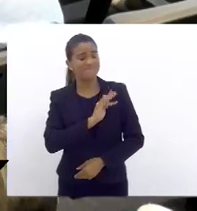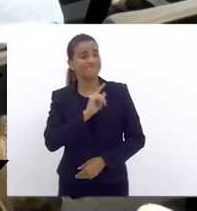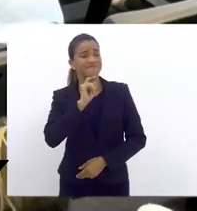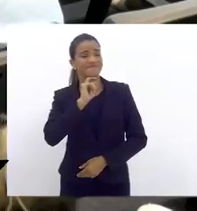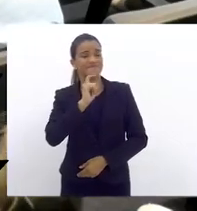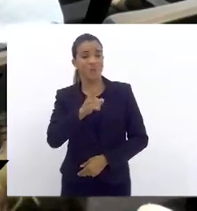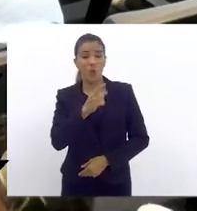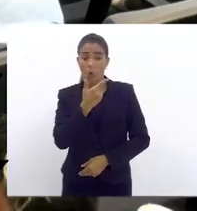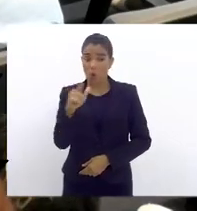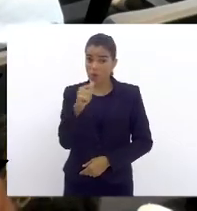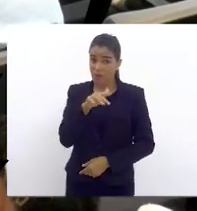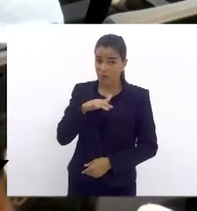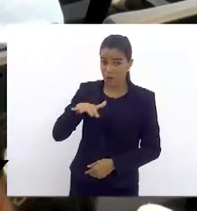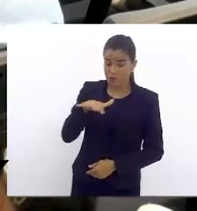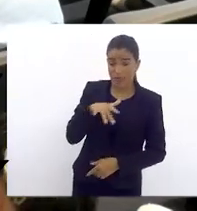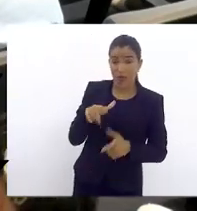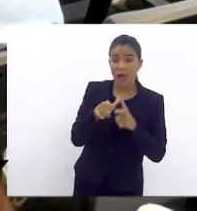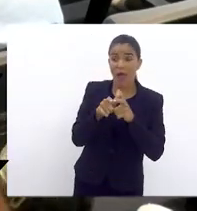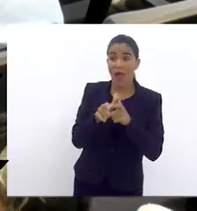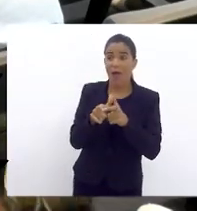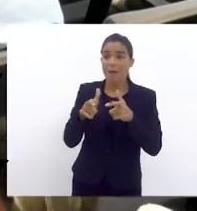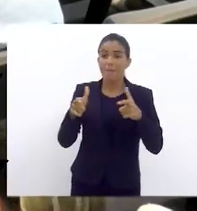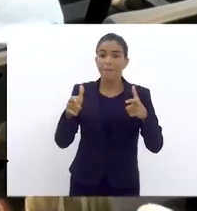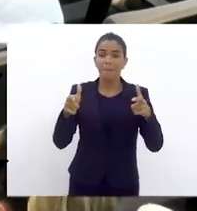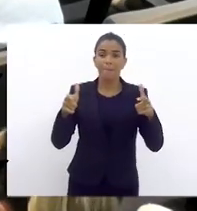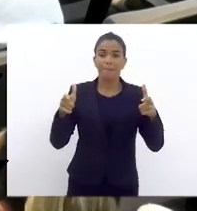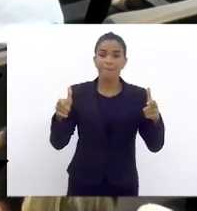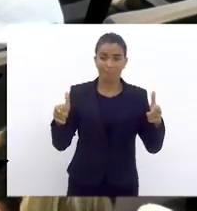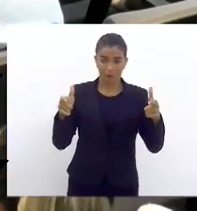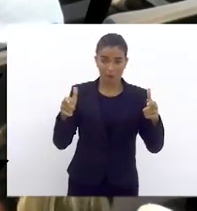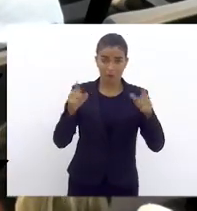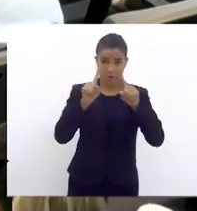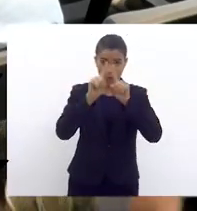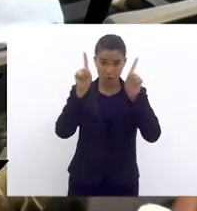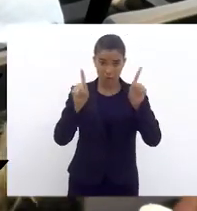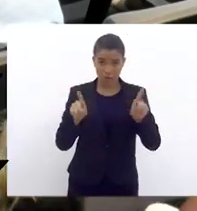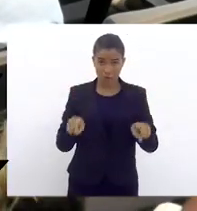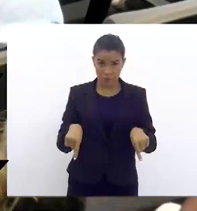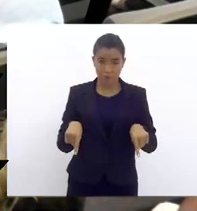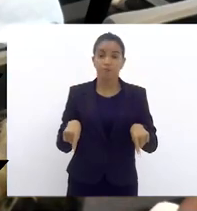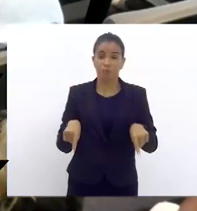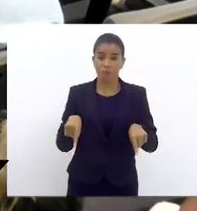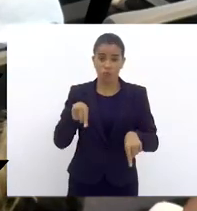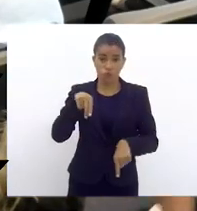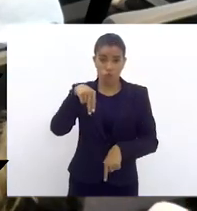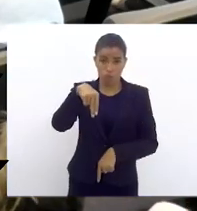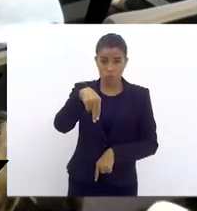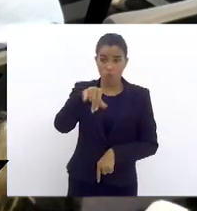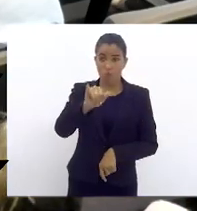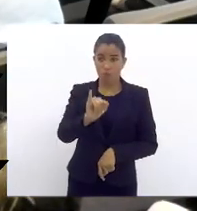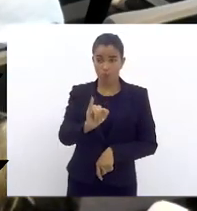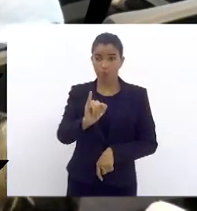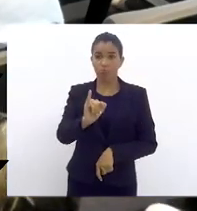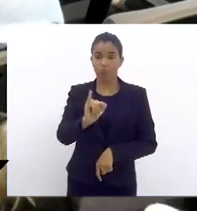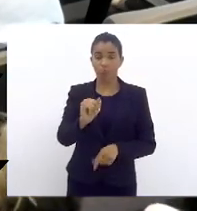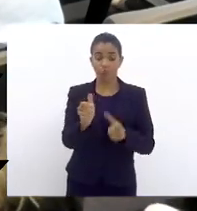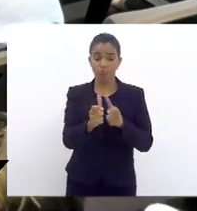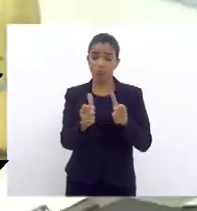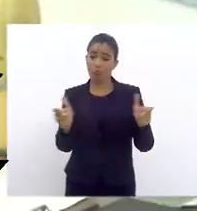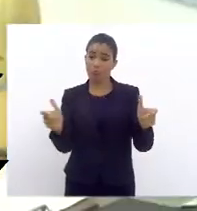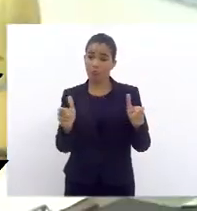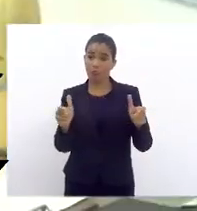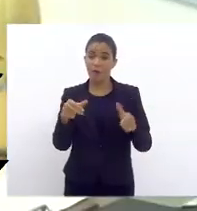tem outra coisa a maioria dos funcionários de Nova Iguaçu a maioria